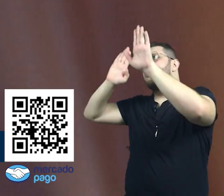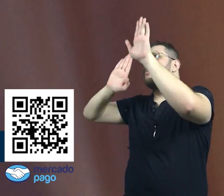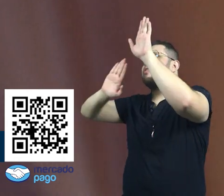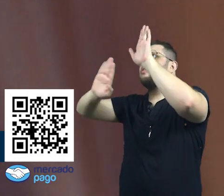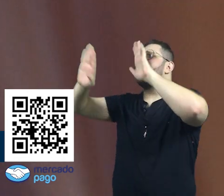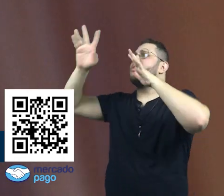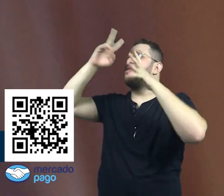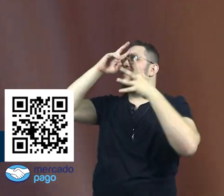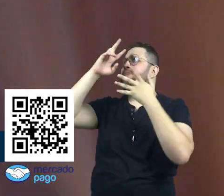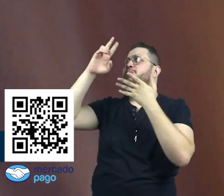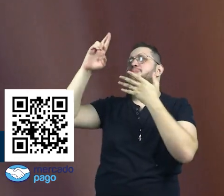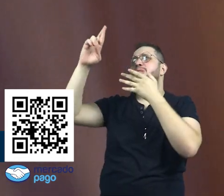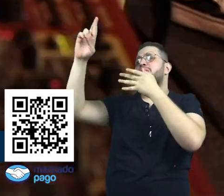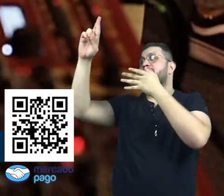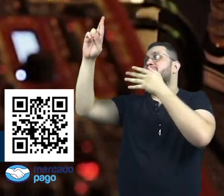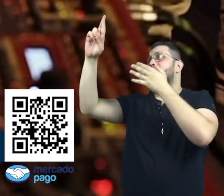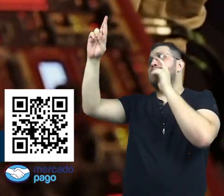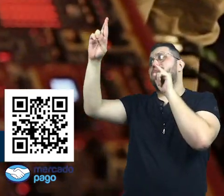te